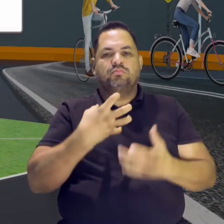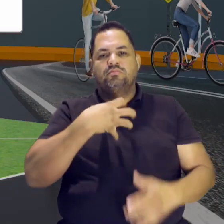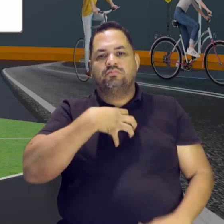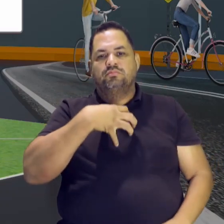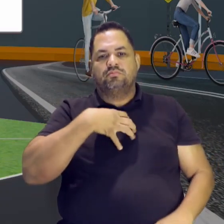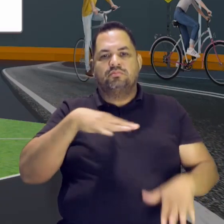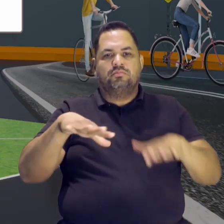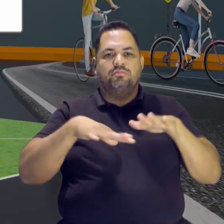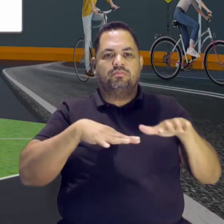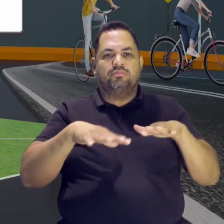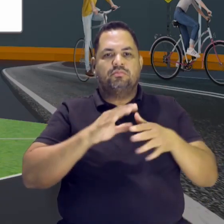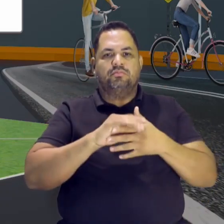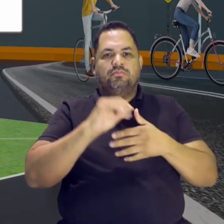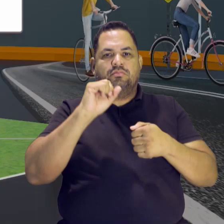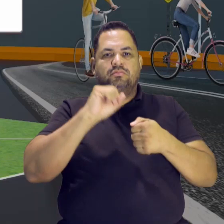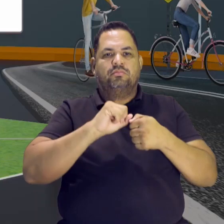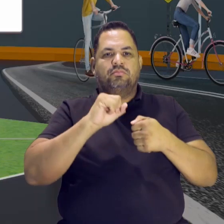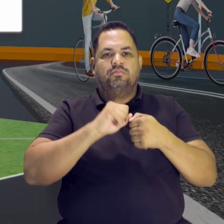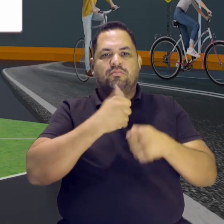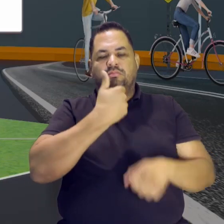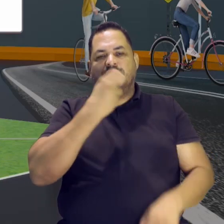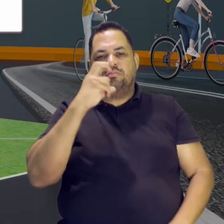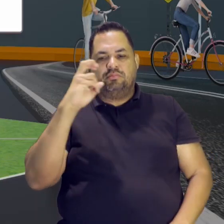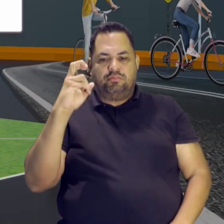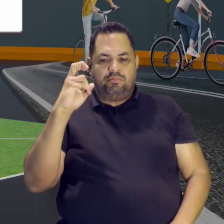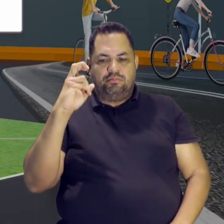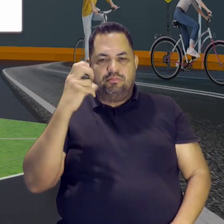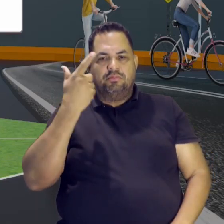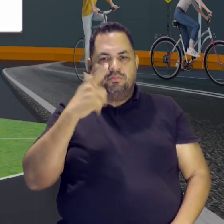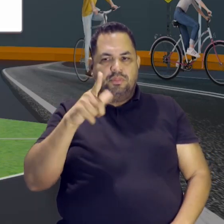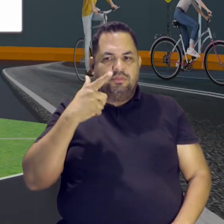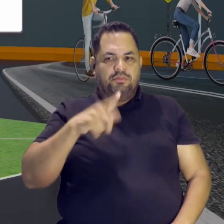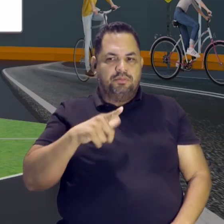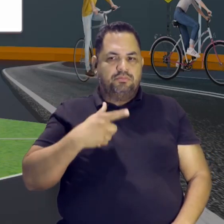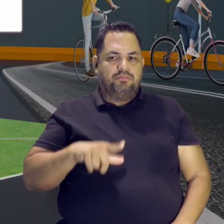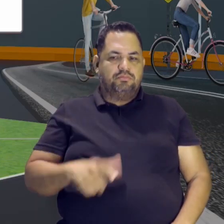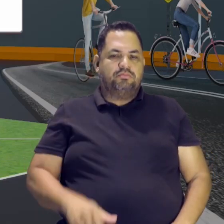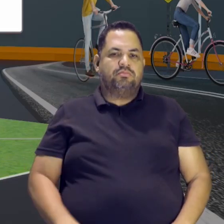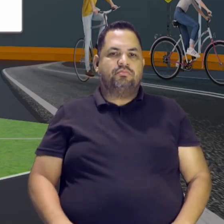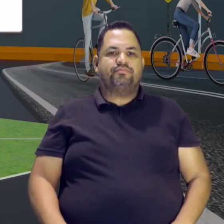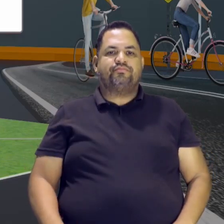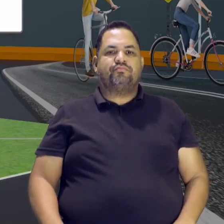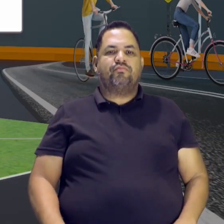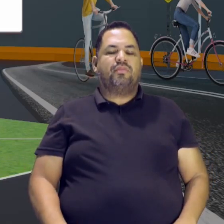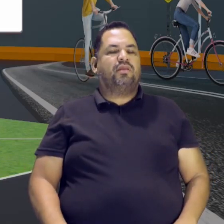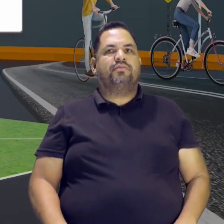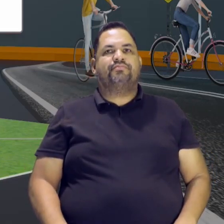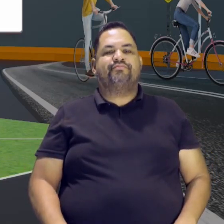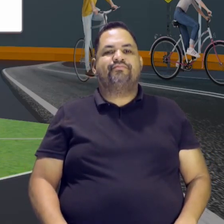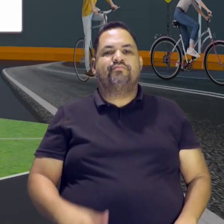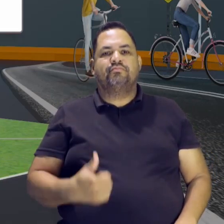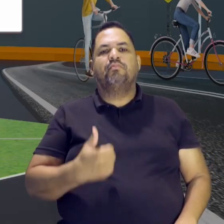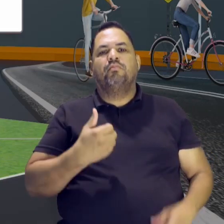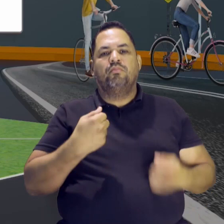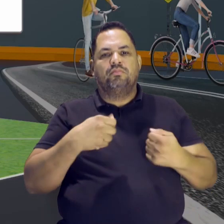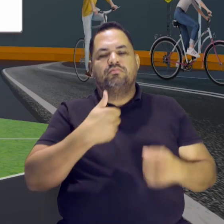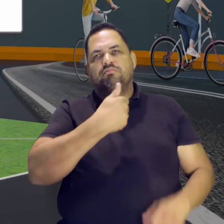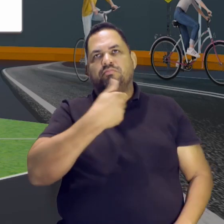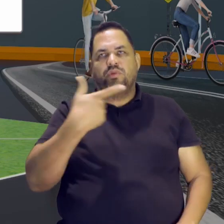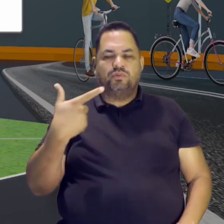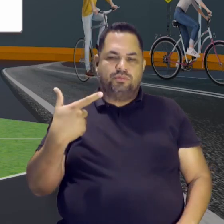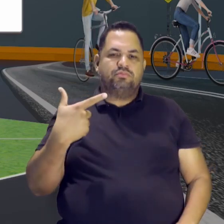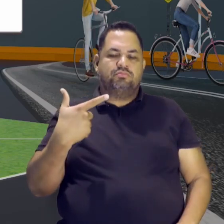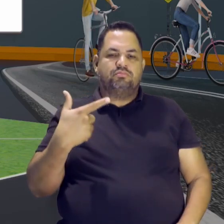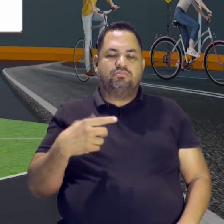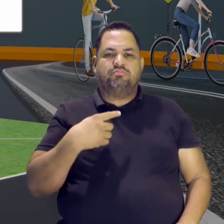movimento. Então faz aí essas 15 repetições, tá? Prof, eu não aguentei 15 não, posso fazer com 12? Pode fazer com 12 sem